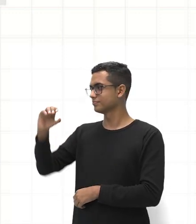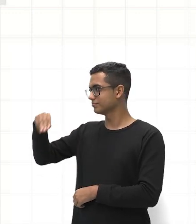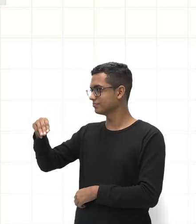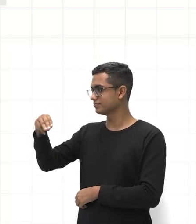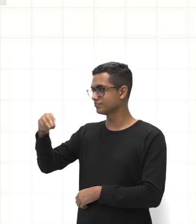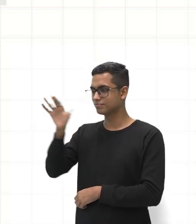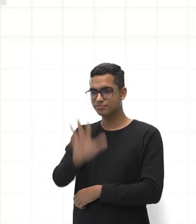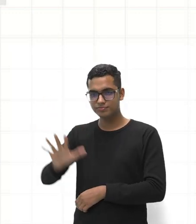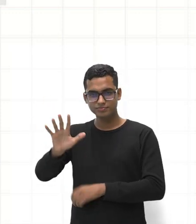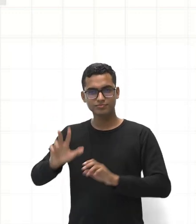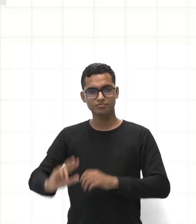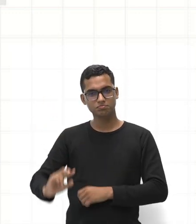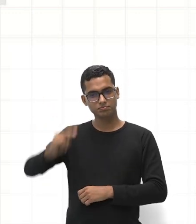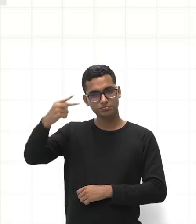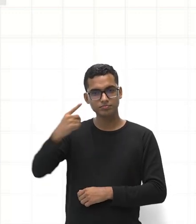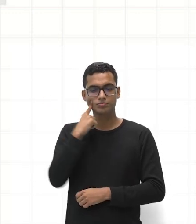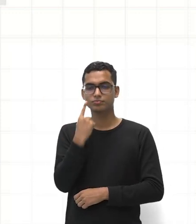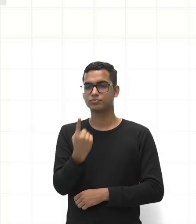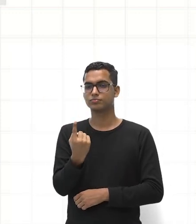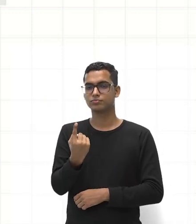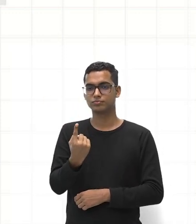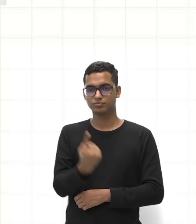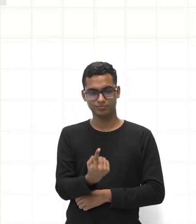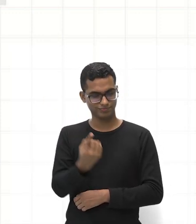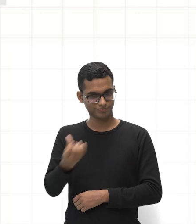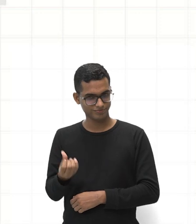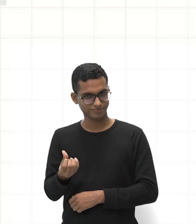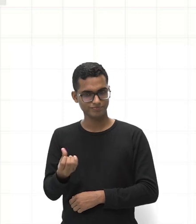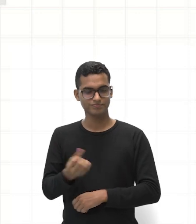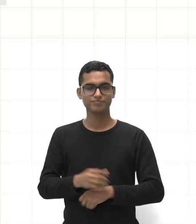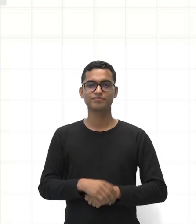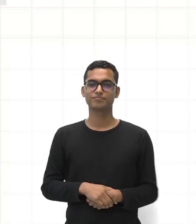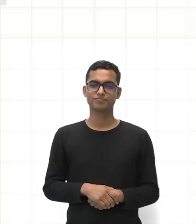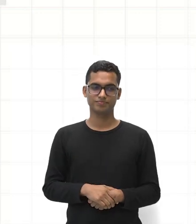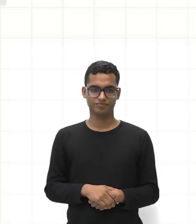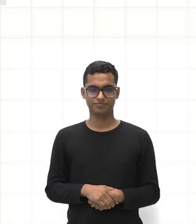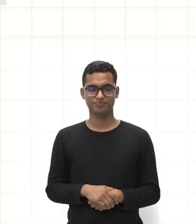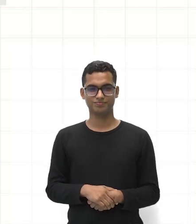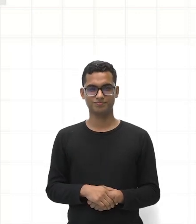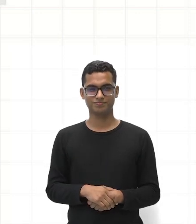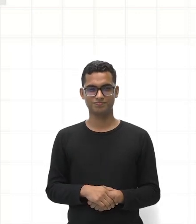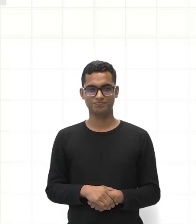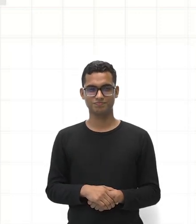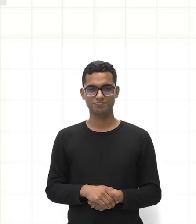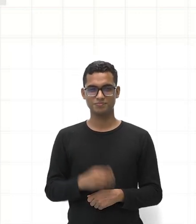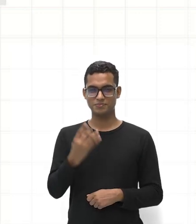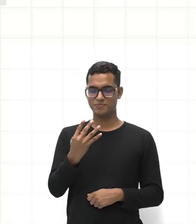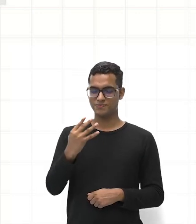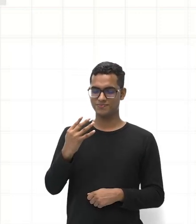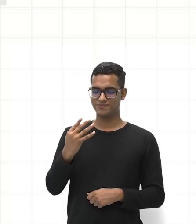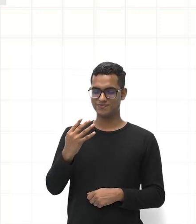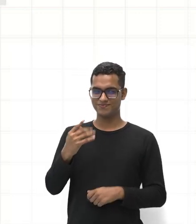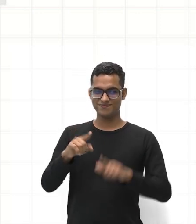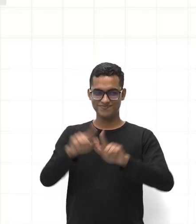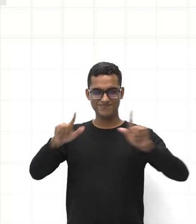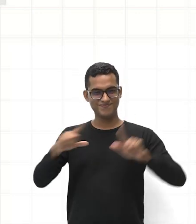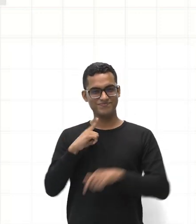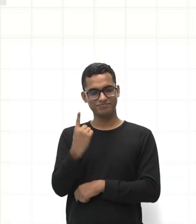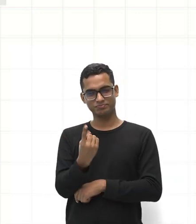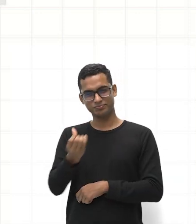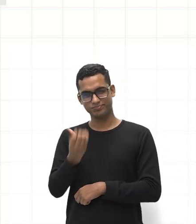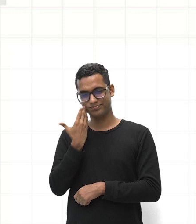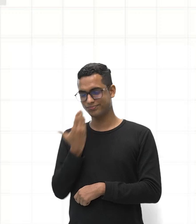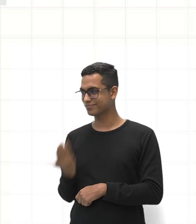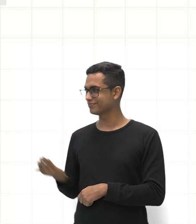a área, quando dobramos a medida do lado, a área é 4 vezes maior. É quando nós pegássemos o 4 e multiplicasse